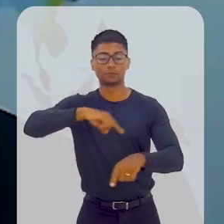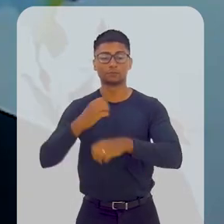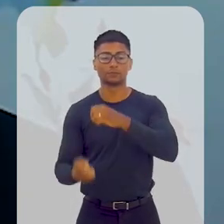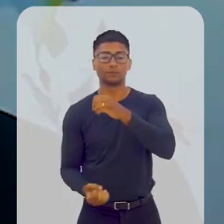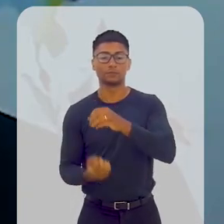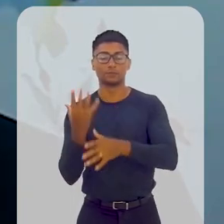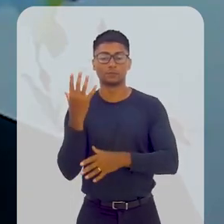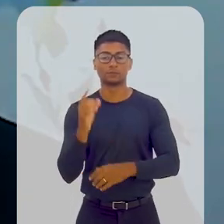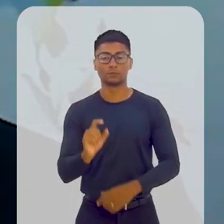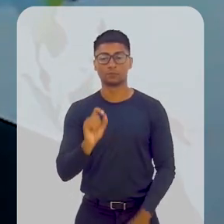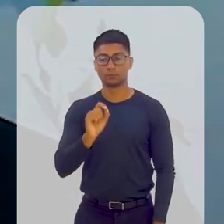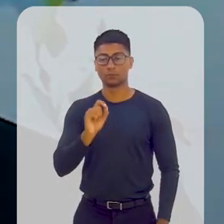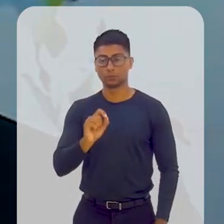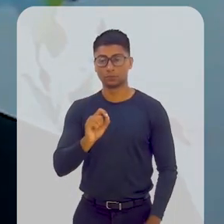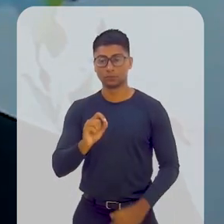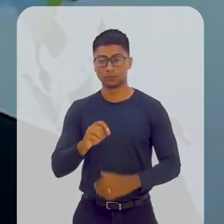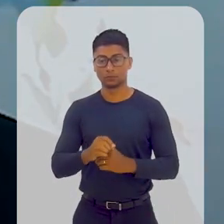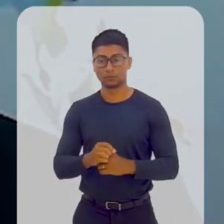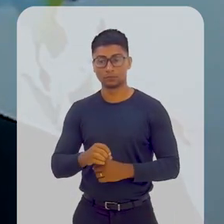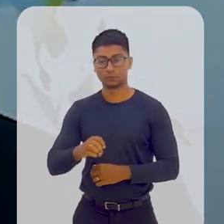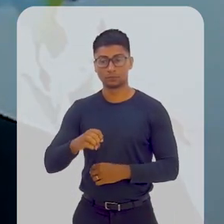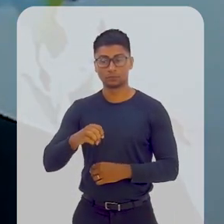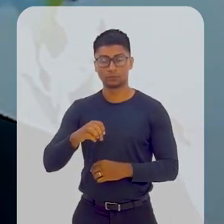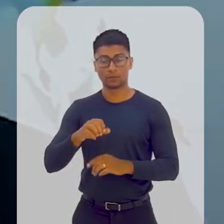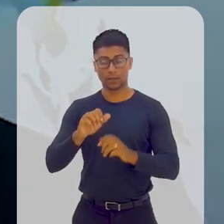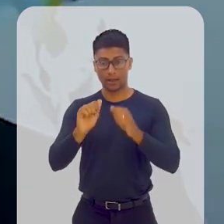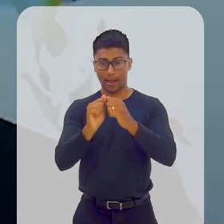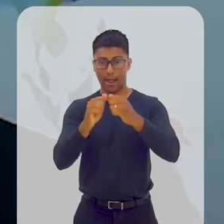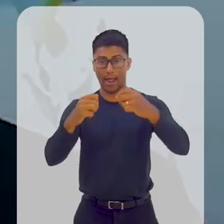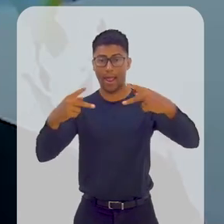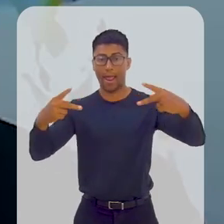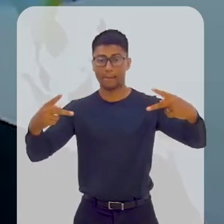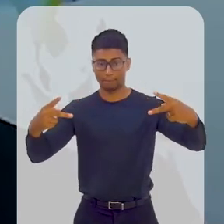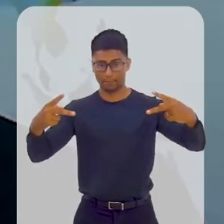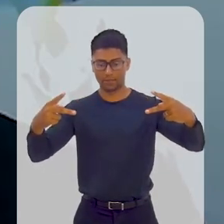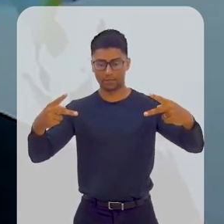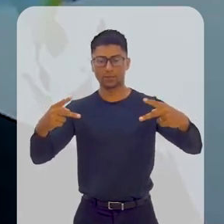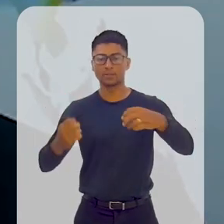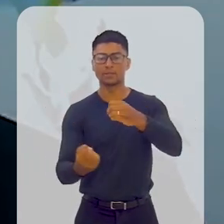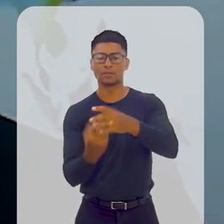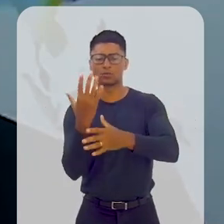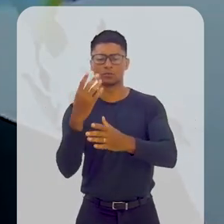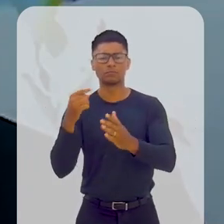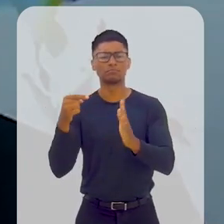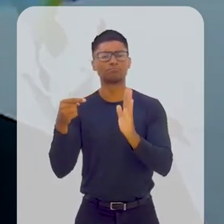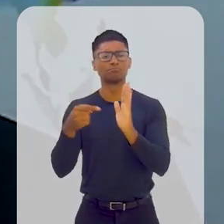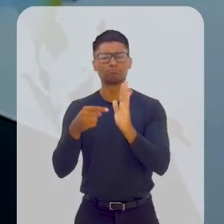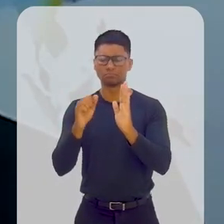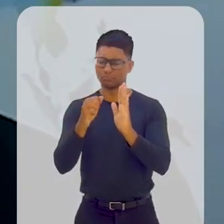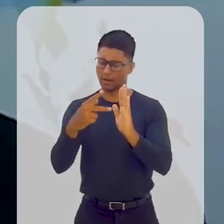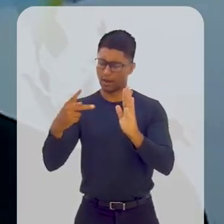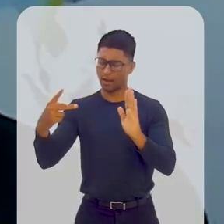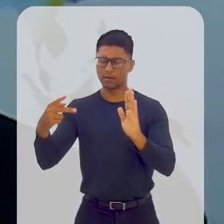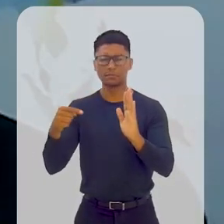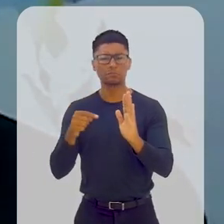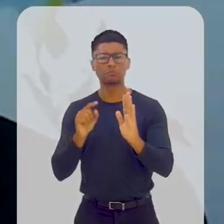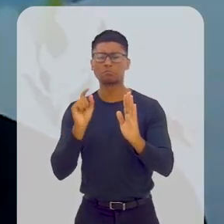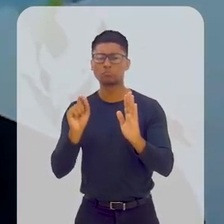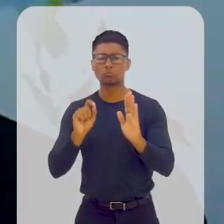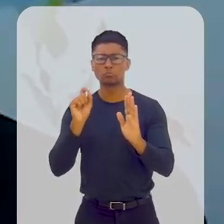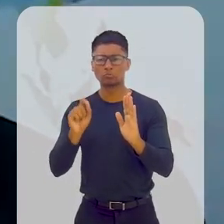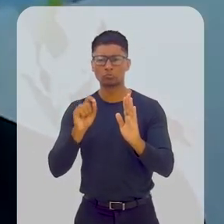um multiprocessador sustentável, que é um aplicativo que vai proporcionar não